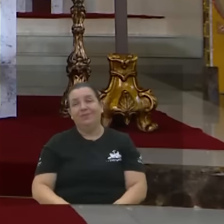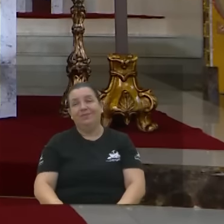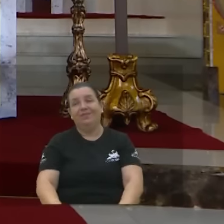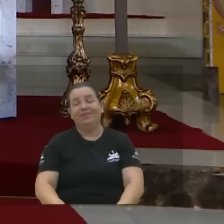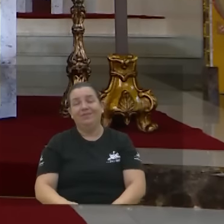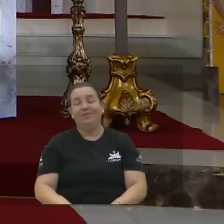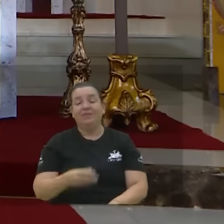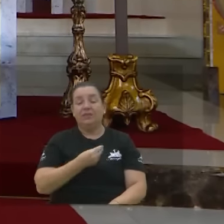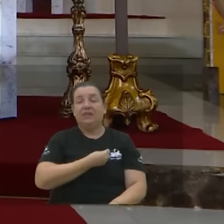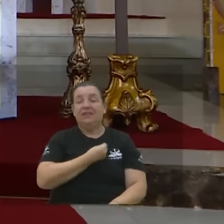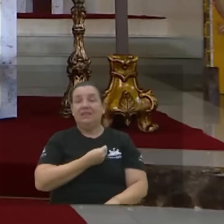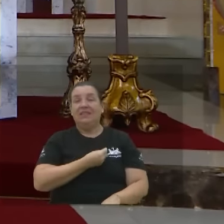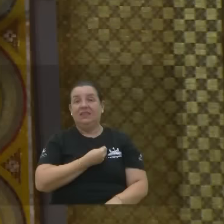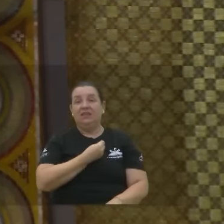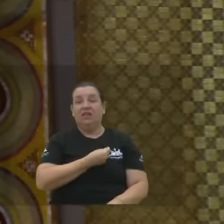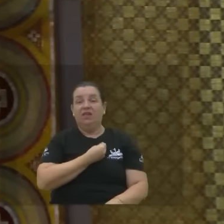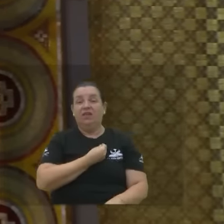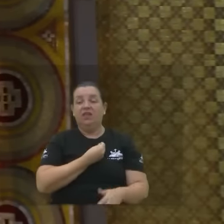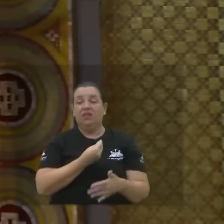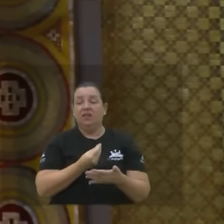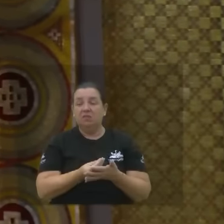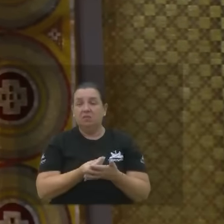E a vida se esvai.